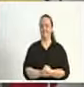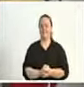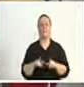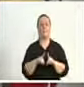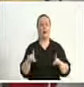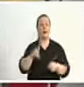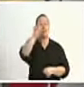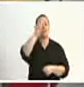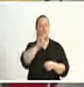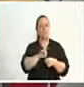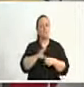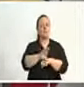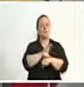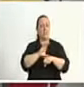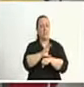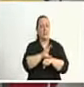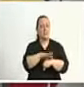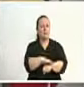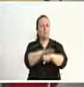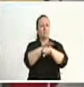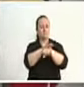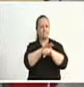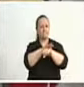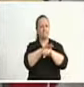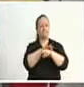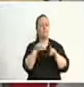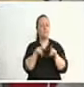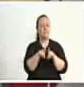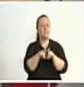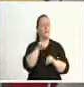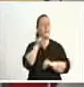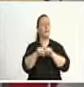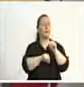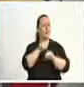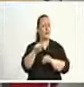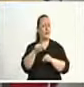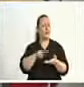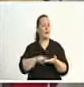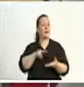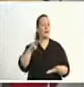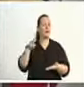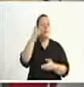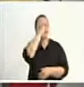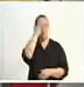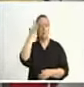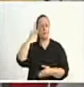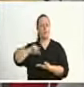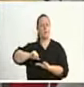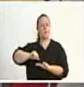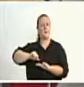constitucionais sejam garantidos. Além disso, beneficia os detentores do